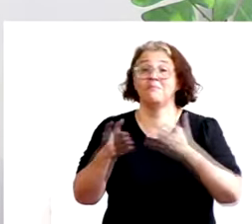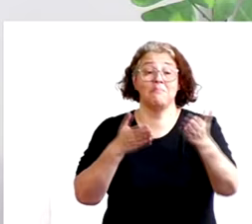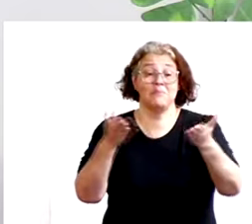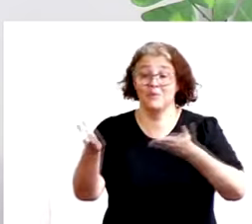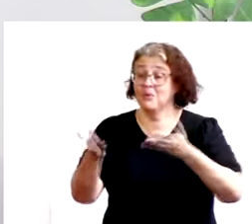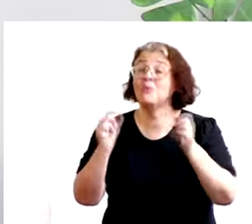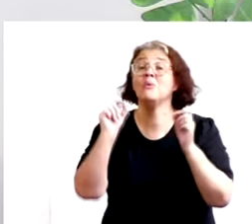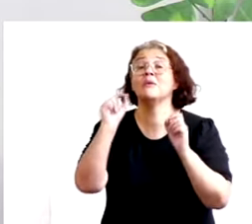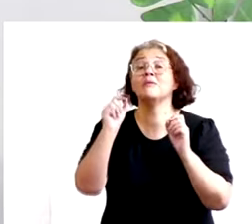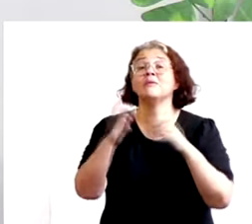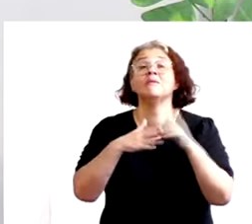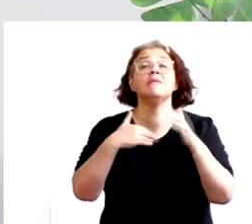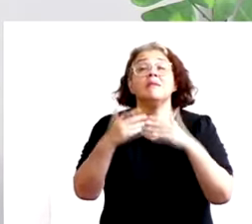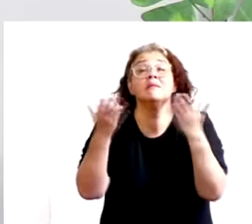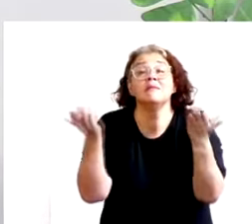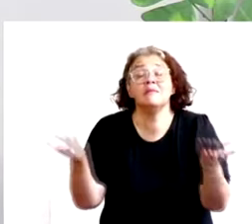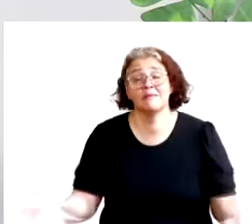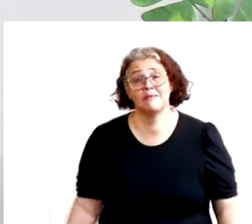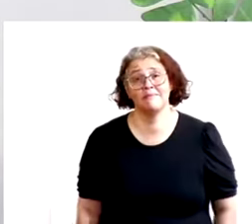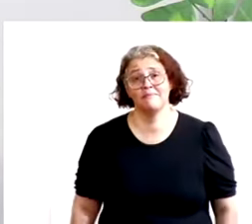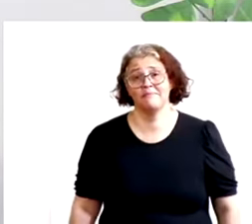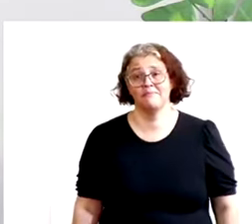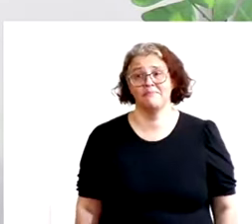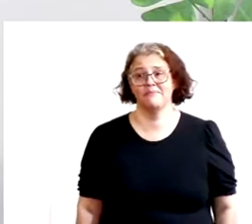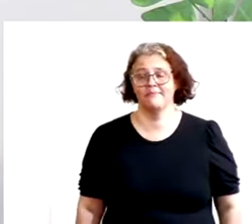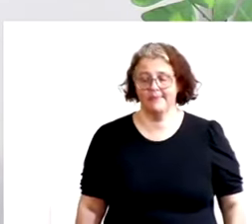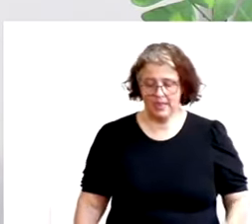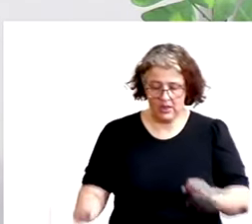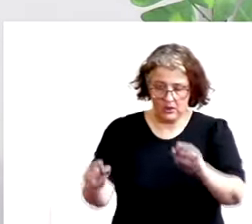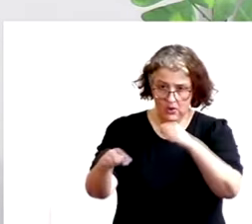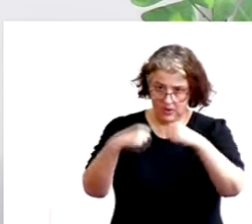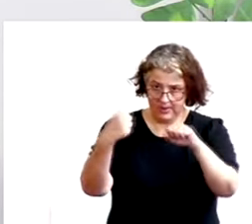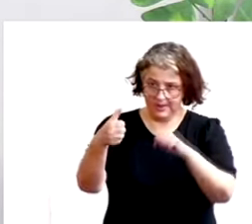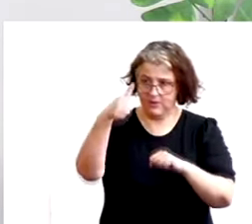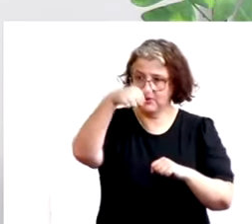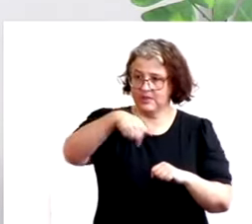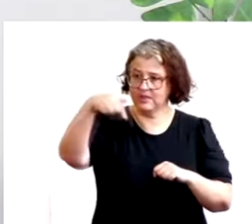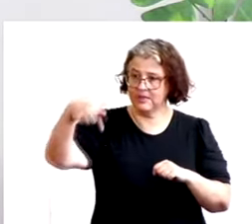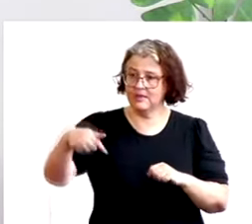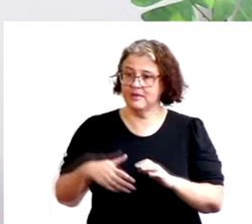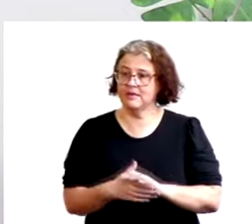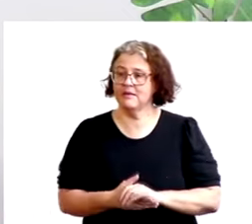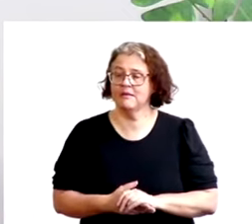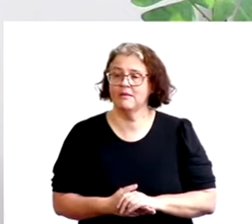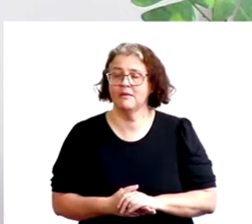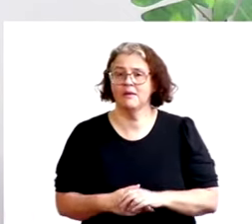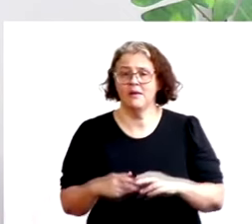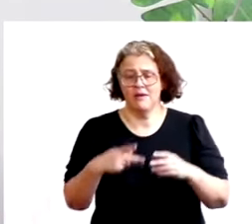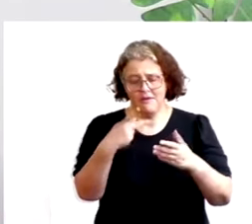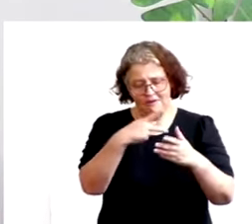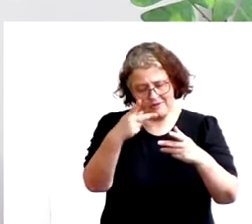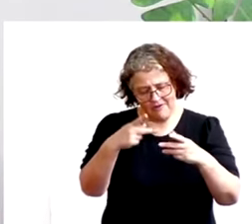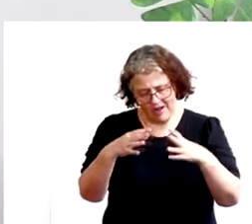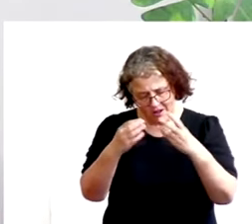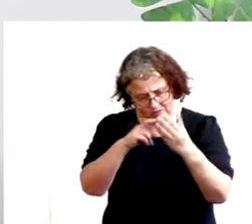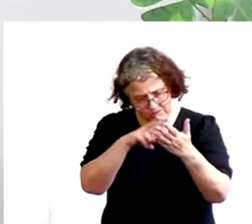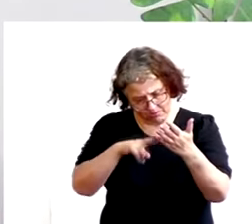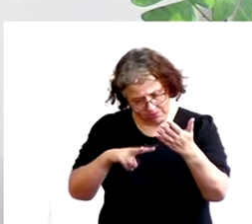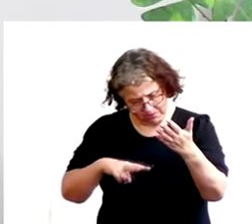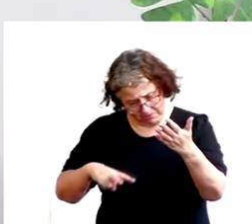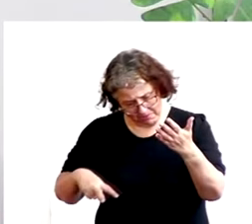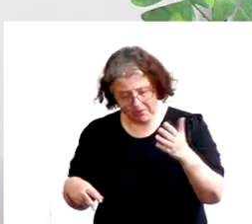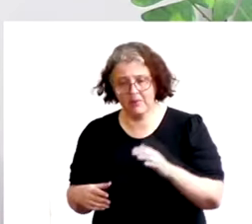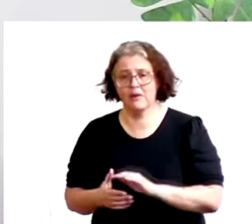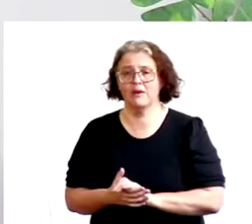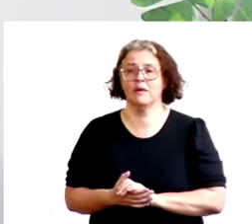Salmo 77 não somente ele mas tantos outros Salmos que temos a nossa frente ele vai nos ajudar